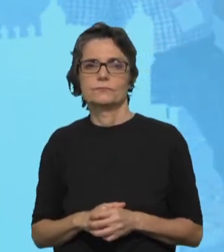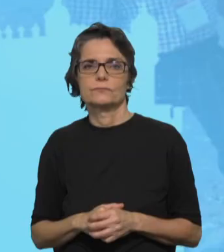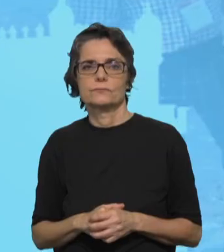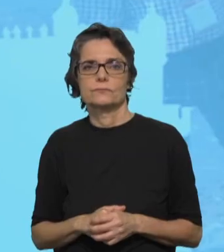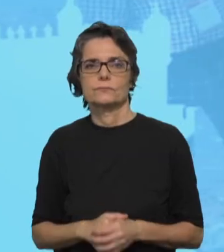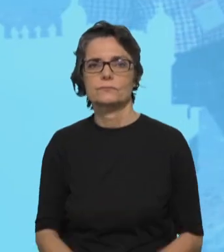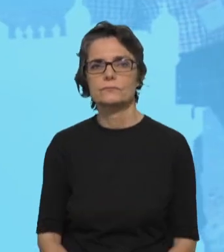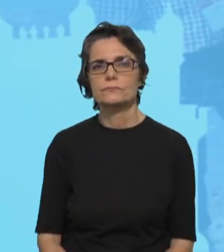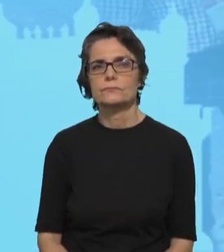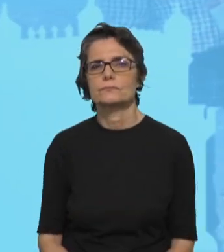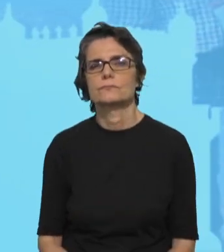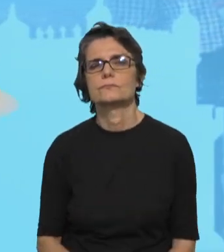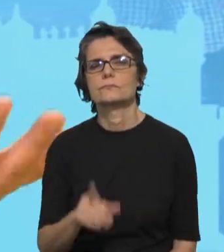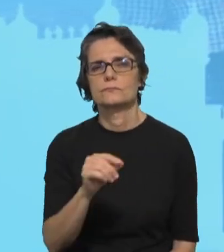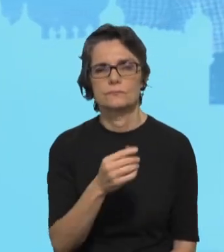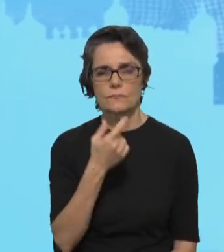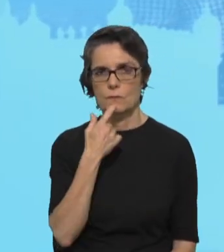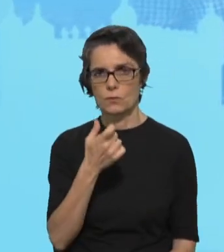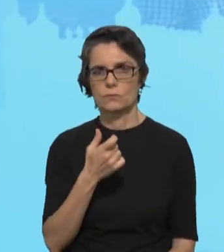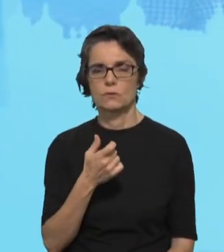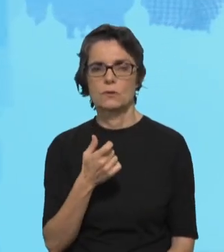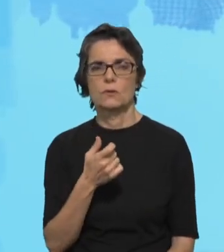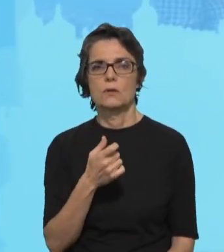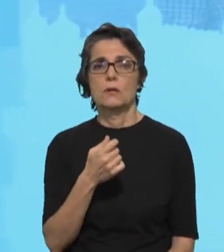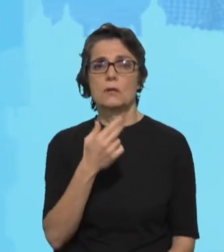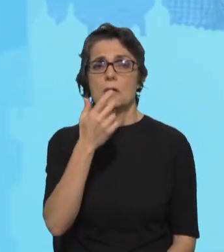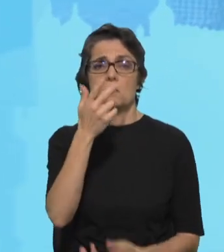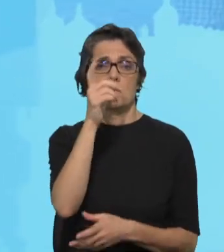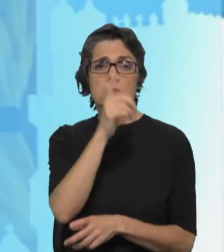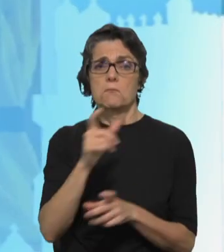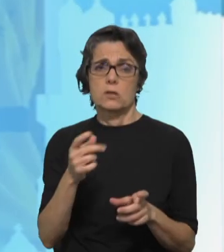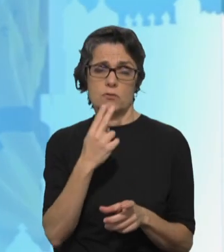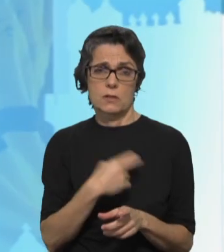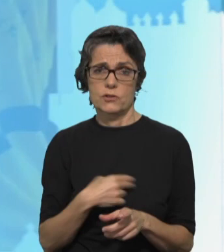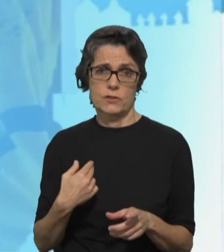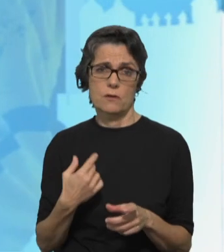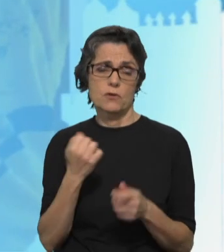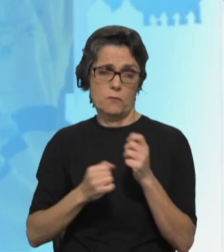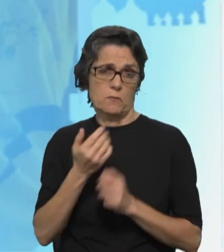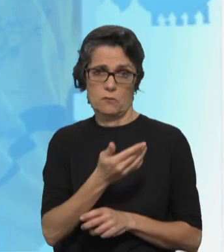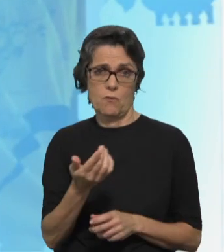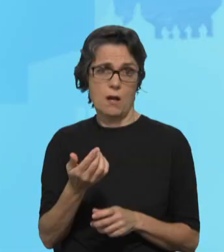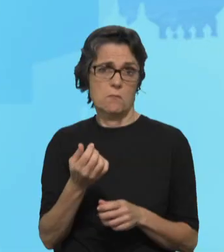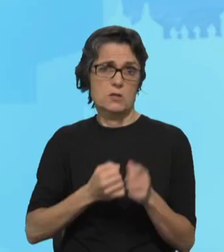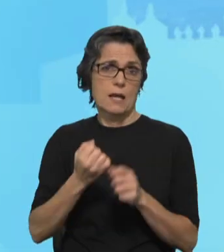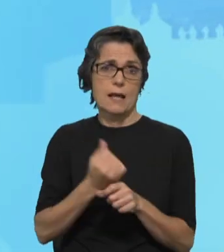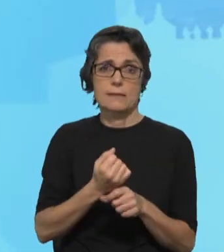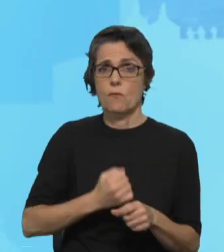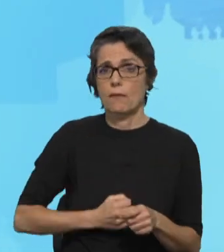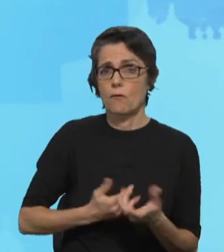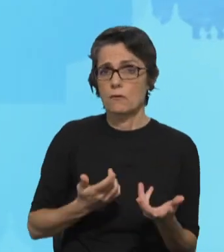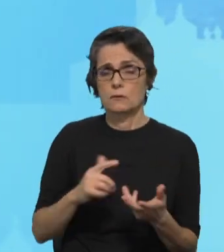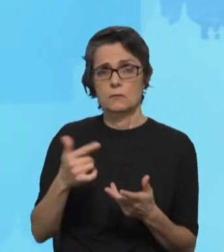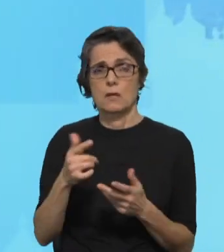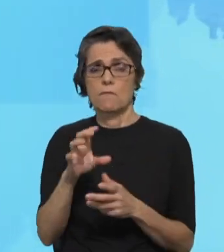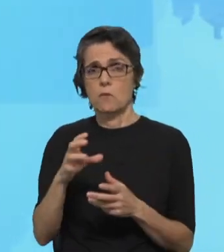para os cristãos, naquela altura, tínhamos os movimentos de ação católica, havia formas muito concretas das pessoas se